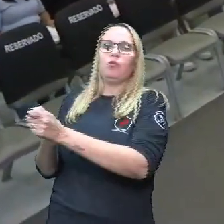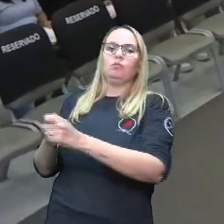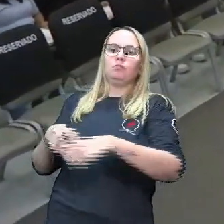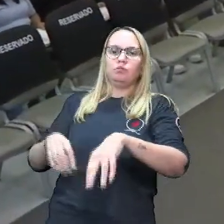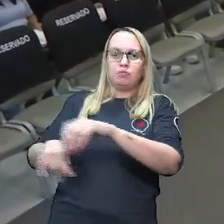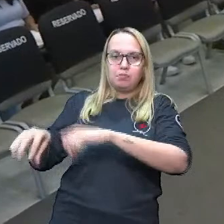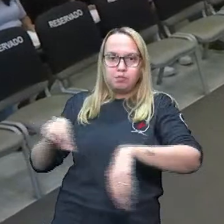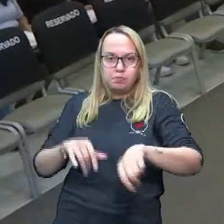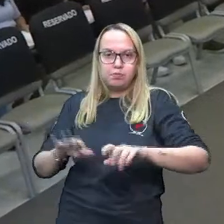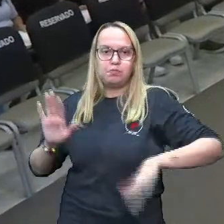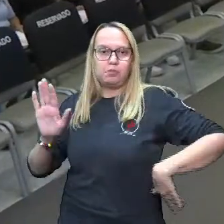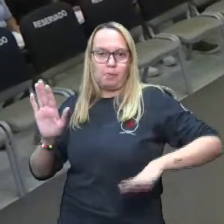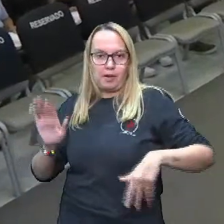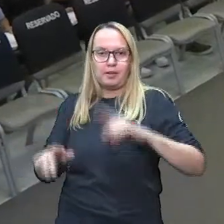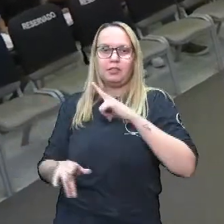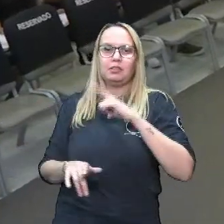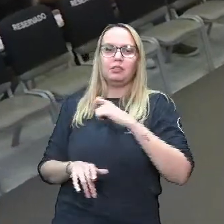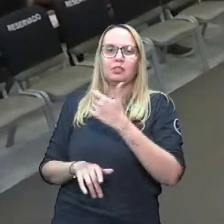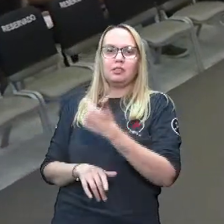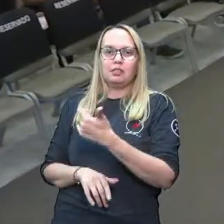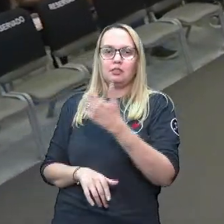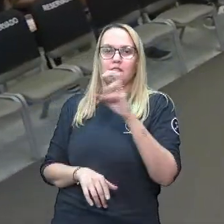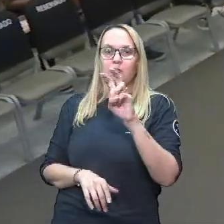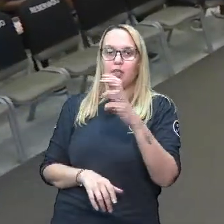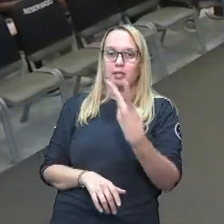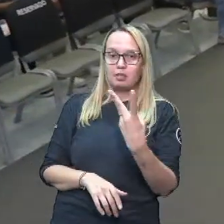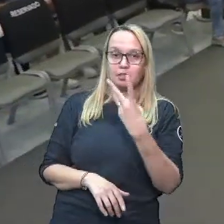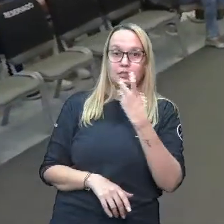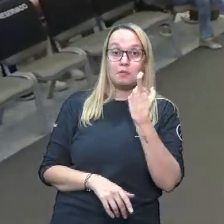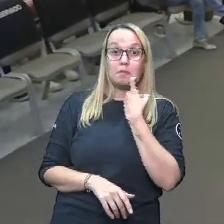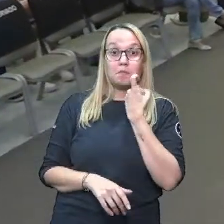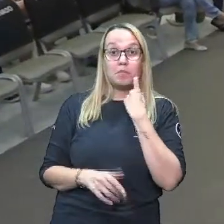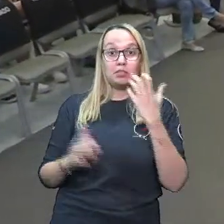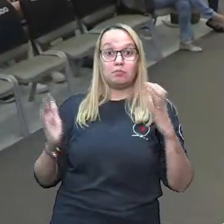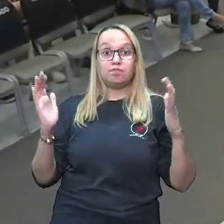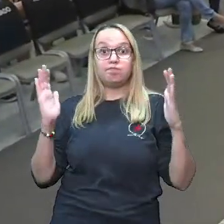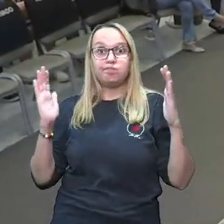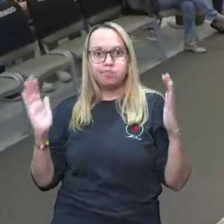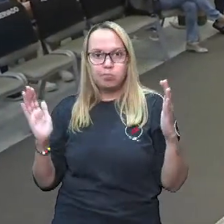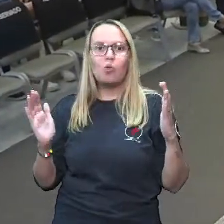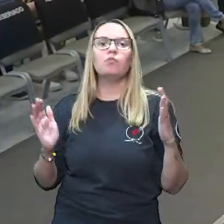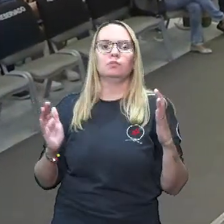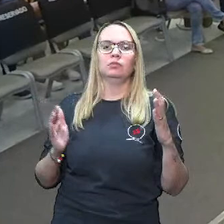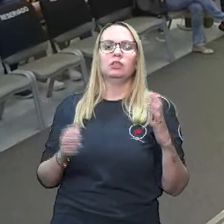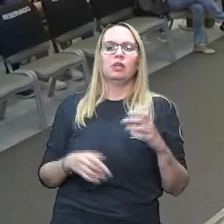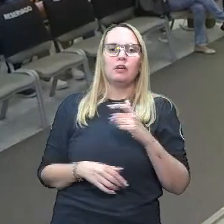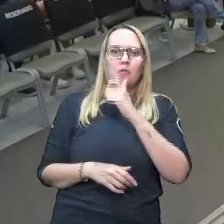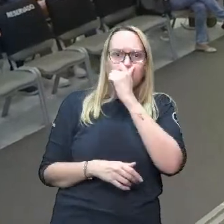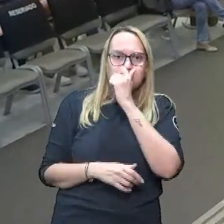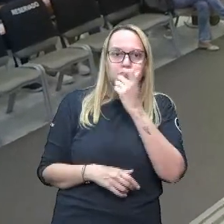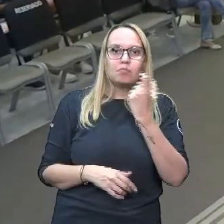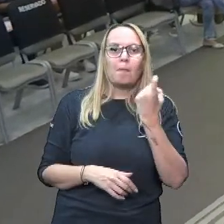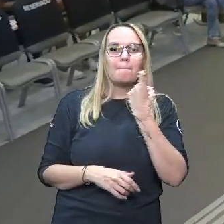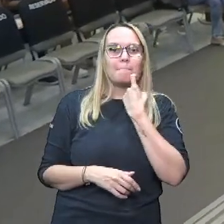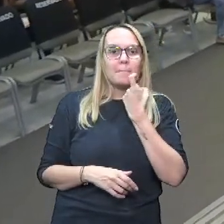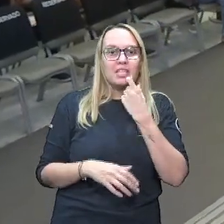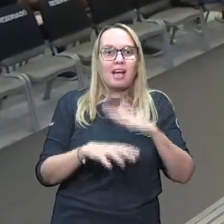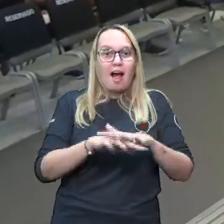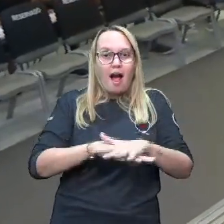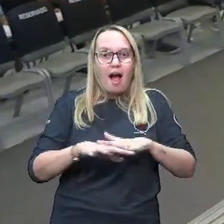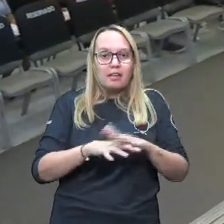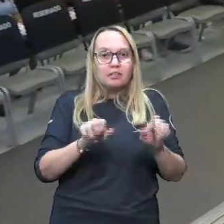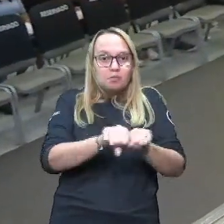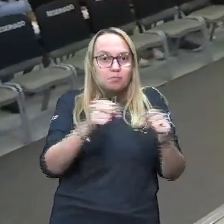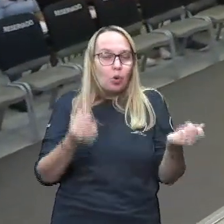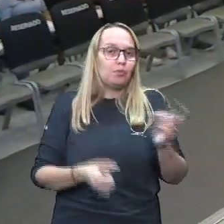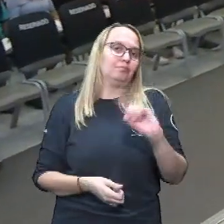de 153 grandes peixes, e mesmo sendo tantos peixes, a rede não se rompeu. Então